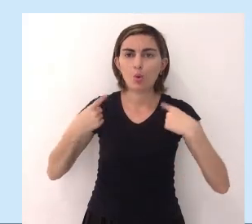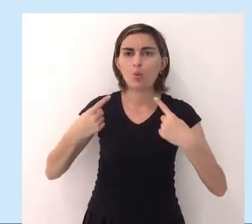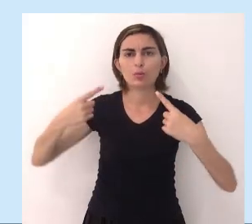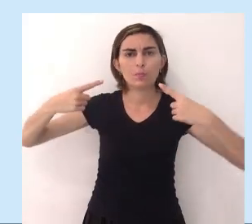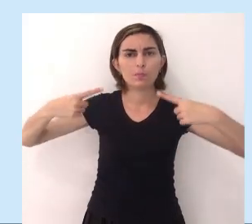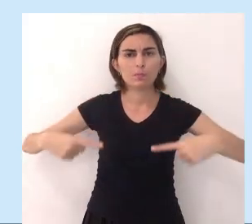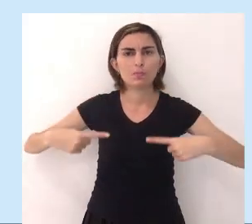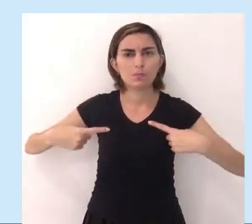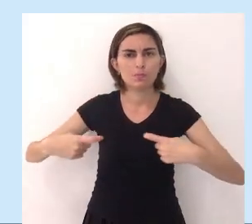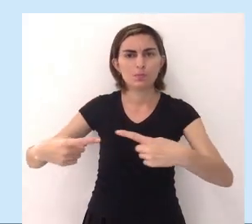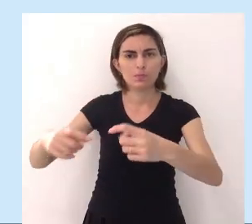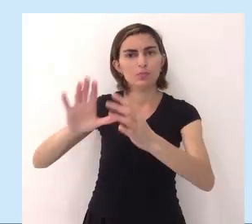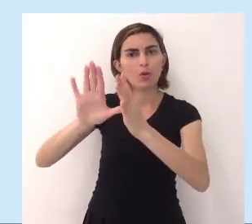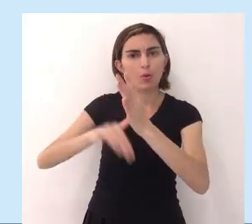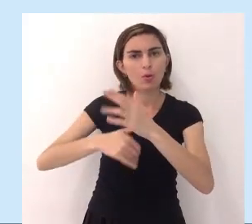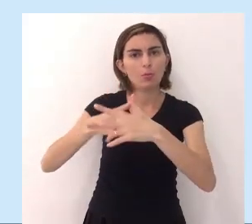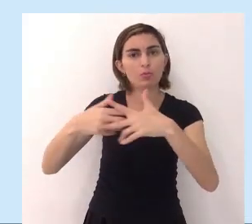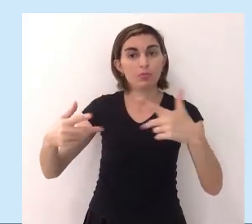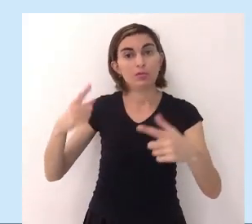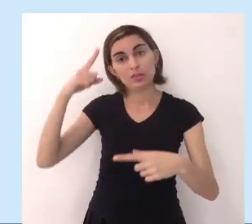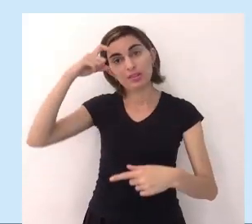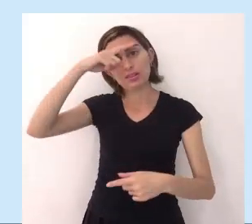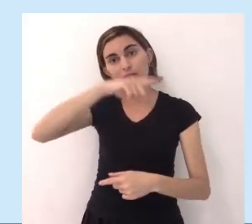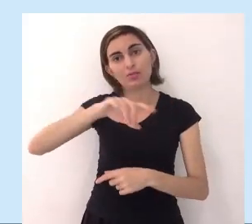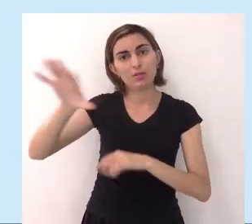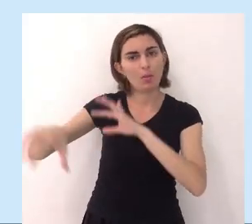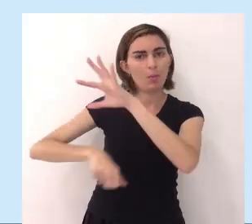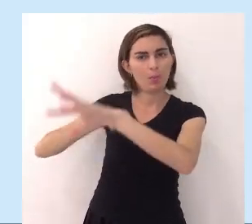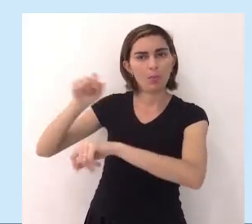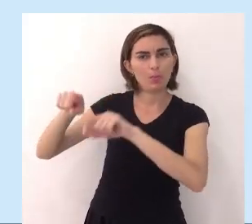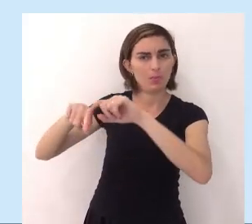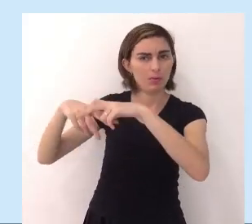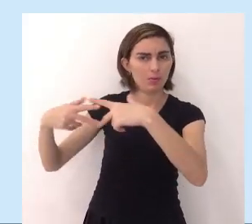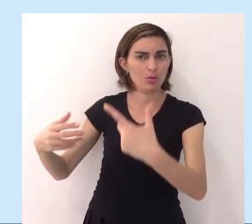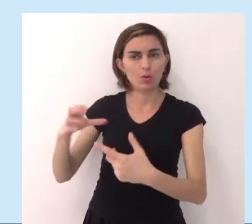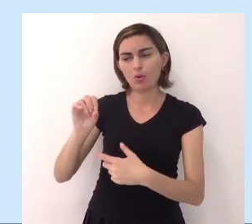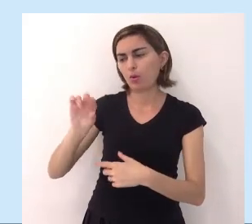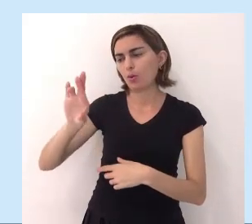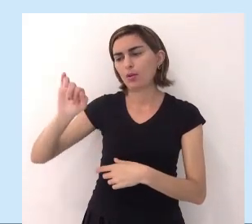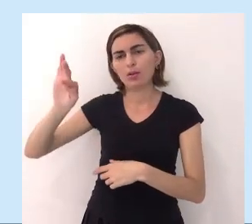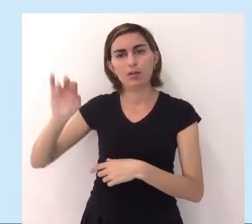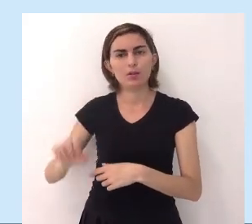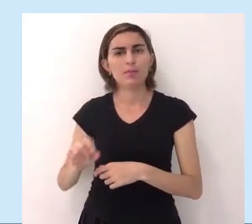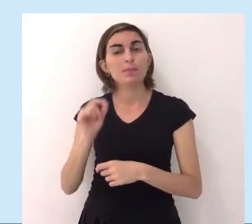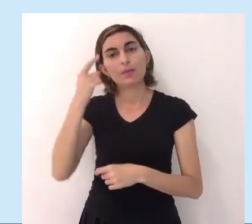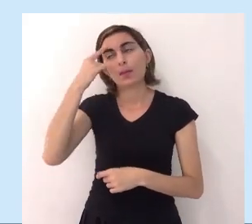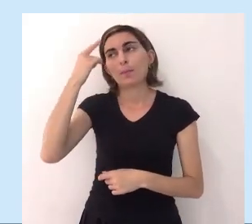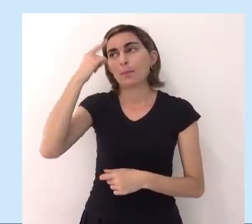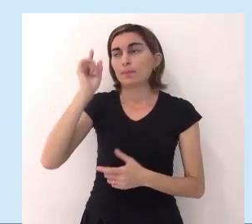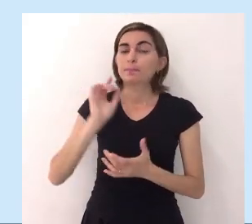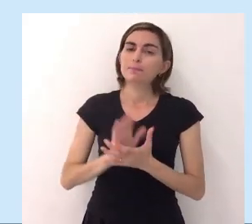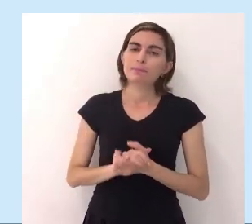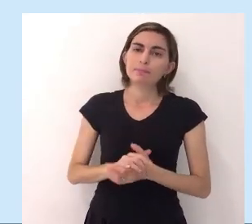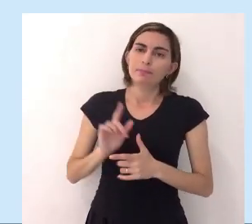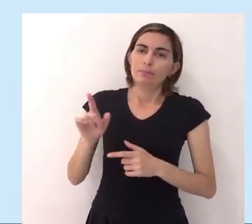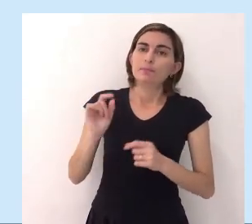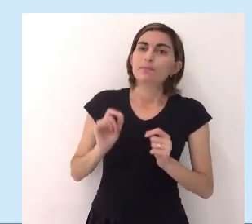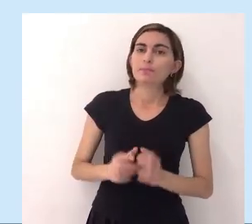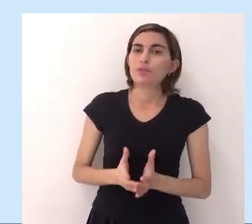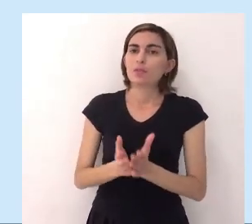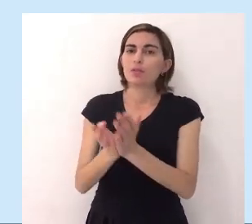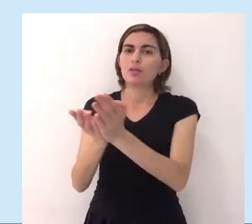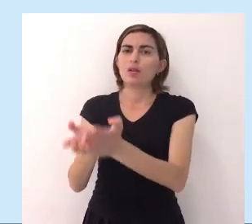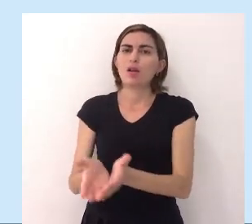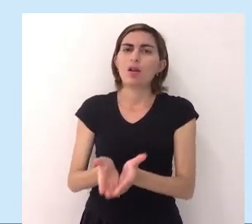podia ter algum saque, então ficava difícil você extrair mercadorias do Oriente. E aí foi que se pensou em